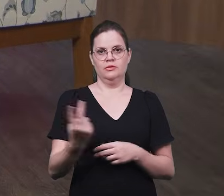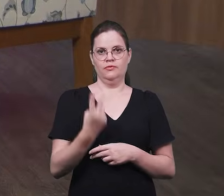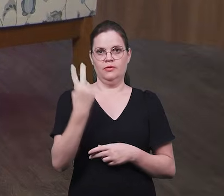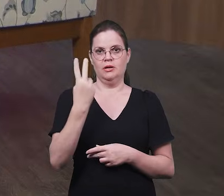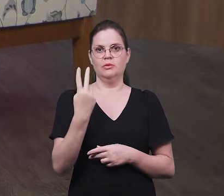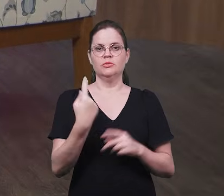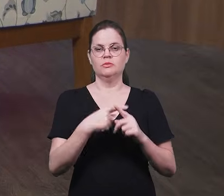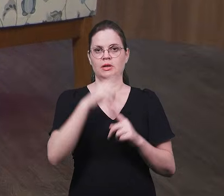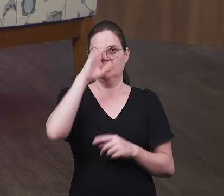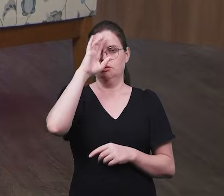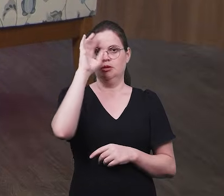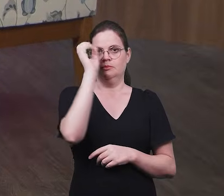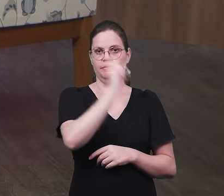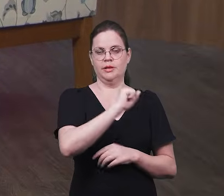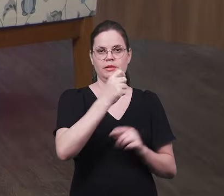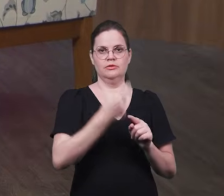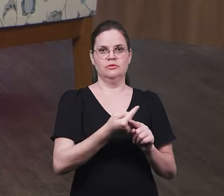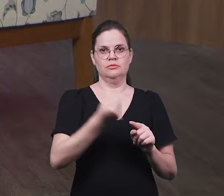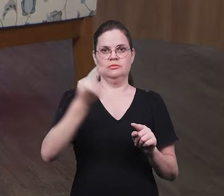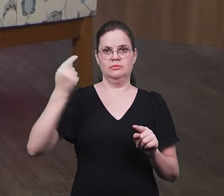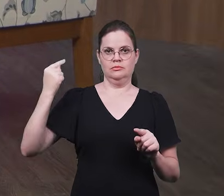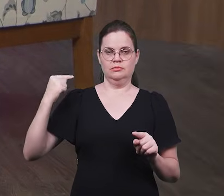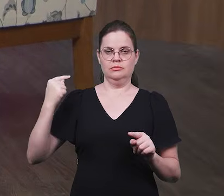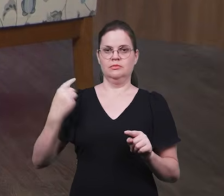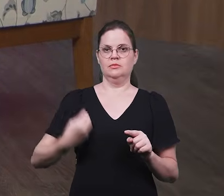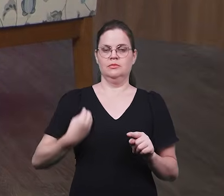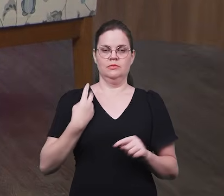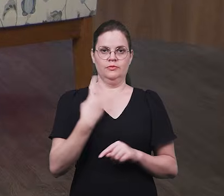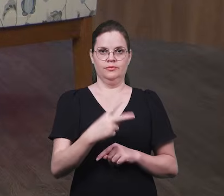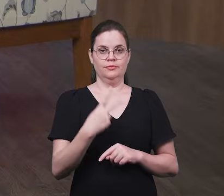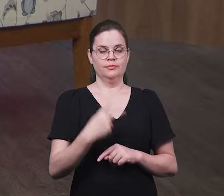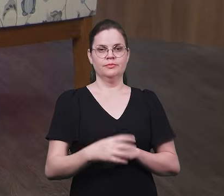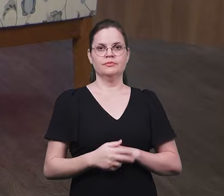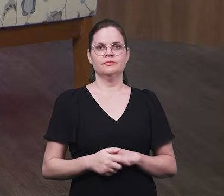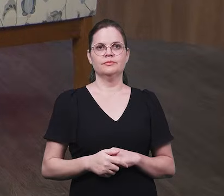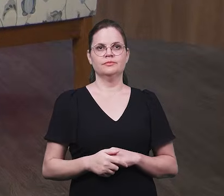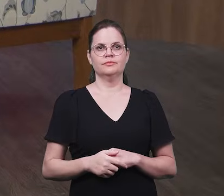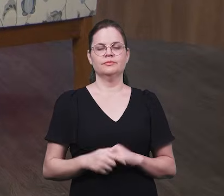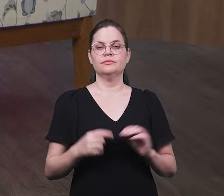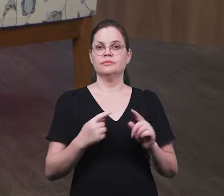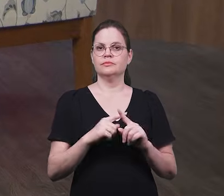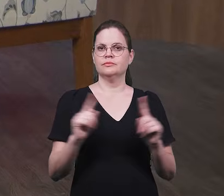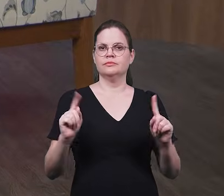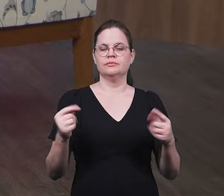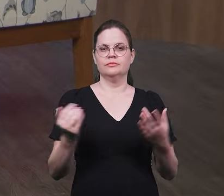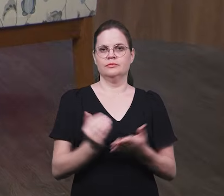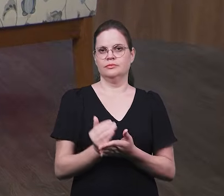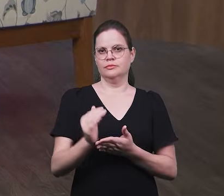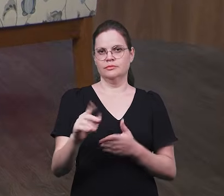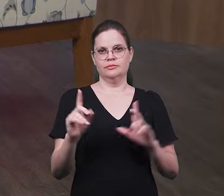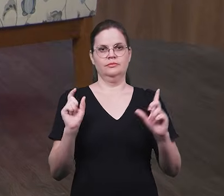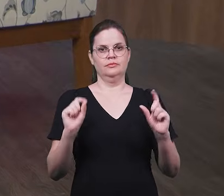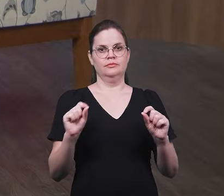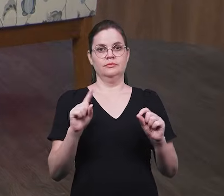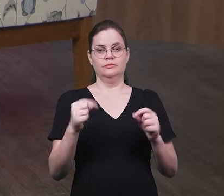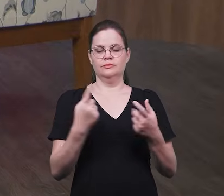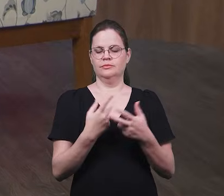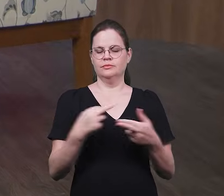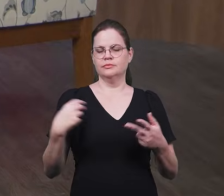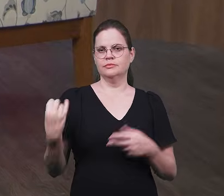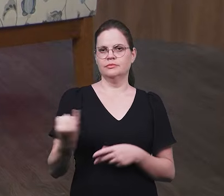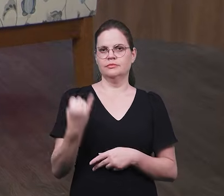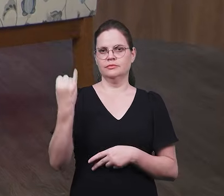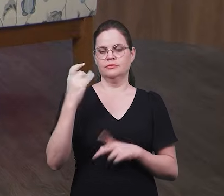de vários valores que eles haviam aprendido durante a sua vida. E aí entra um aspecto